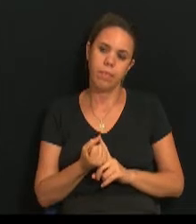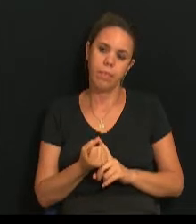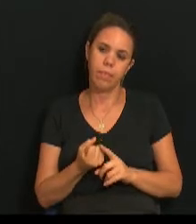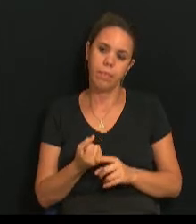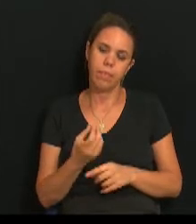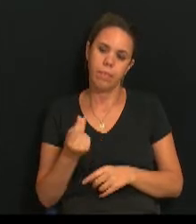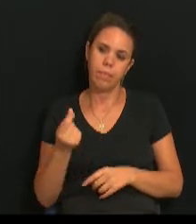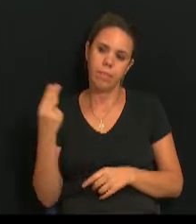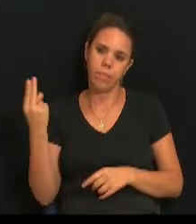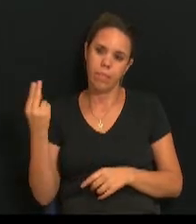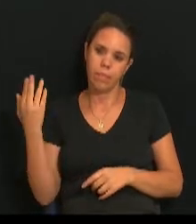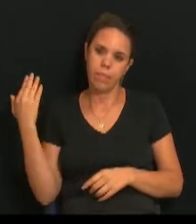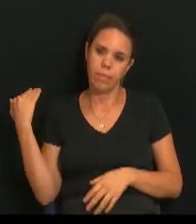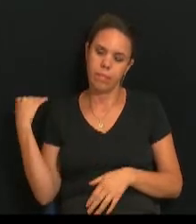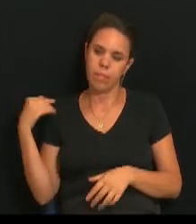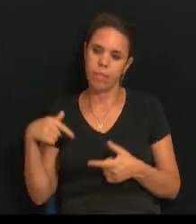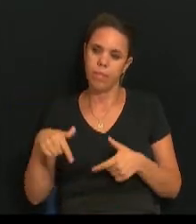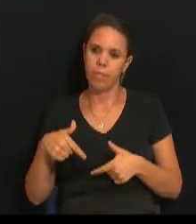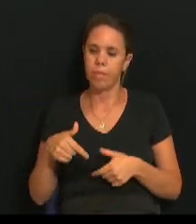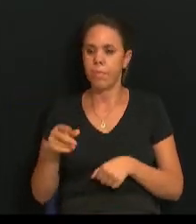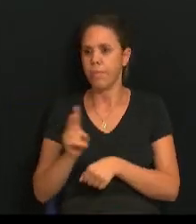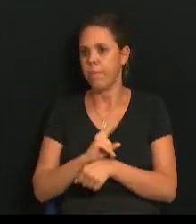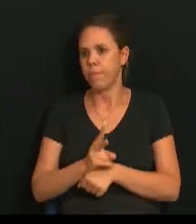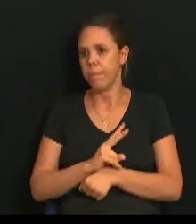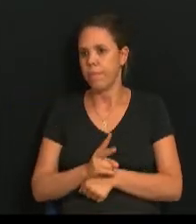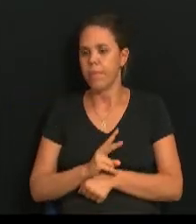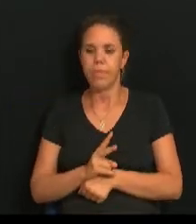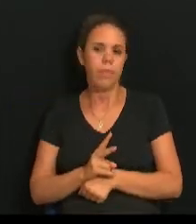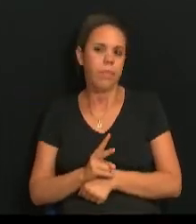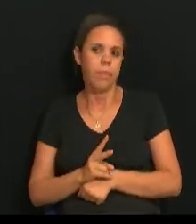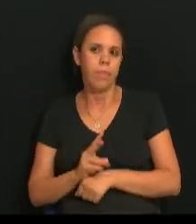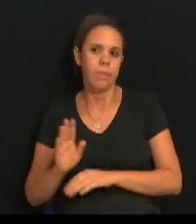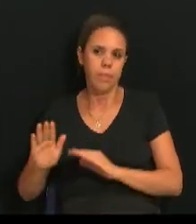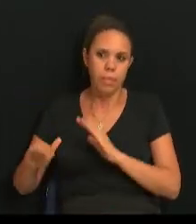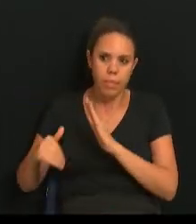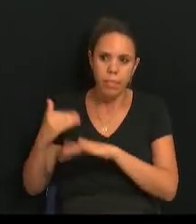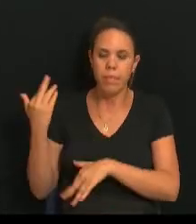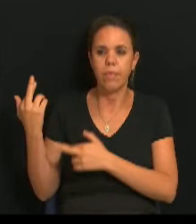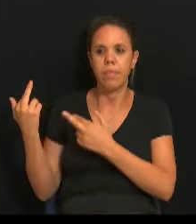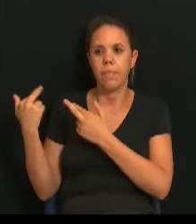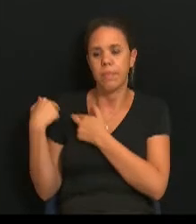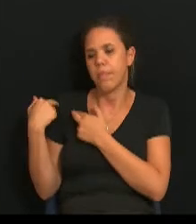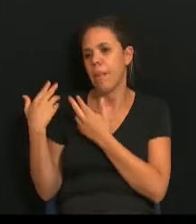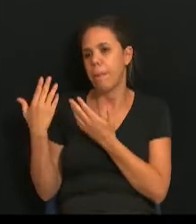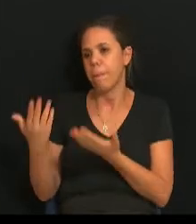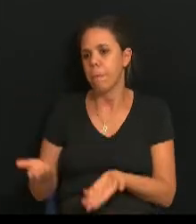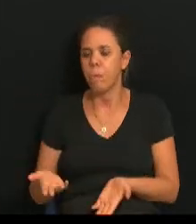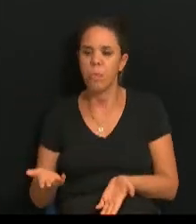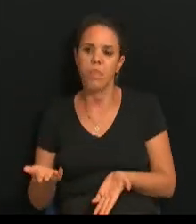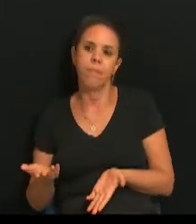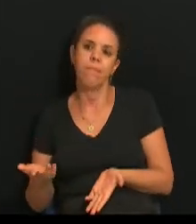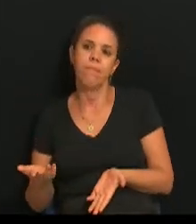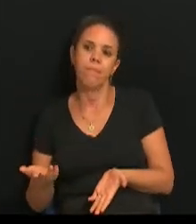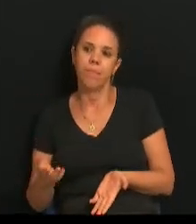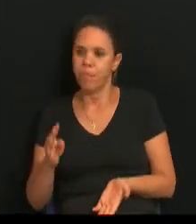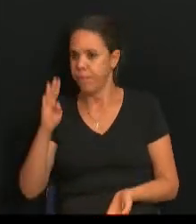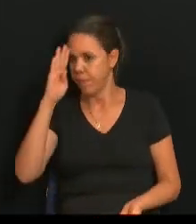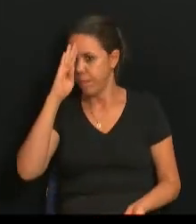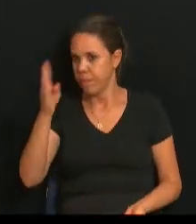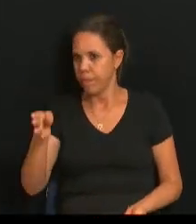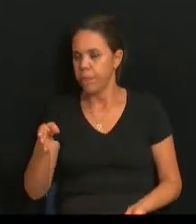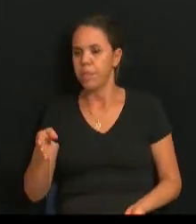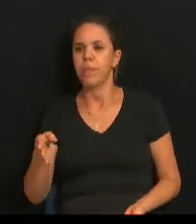trás. O trabalho da monitoria está muito além das atribuições principais que